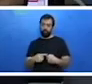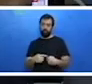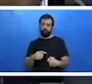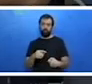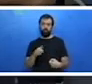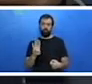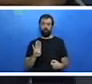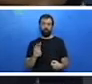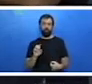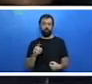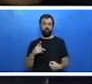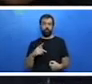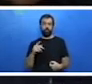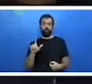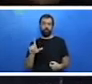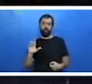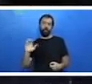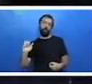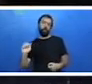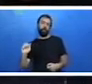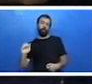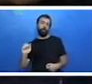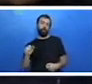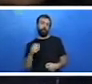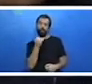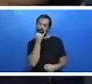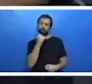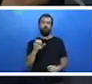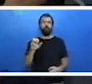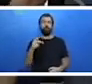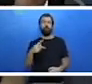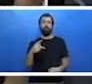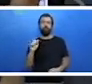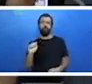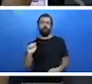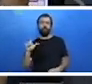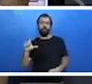Tocantins. Vamos discutir algumas observações agora.